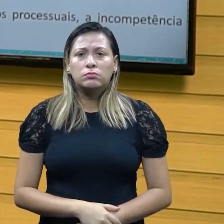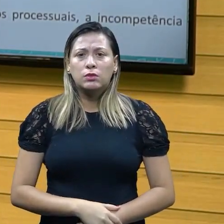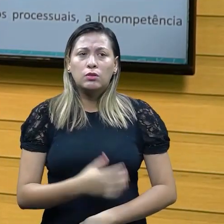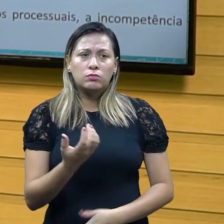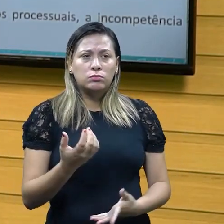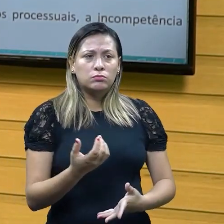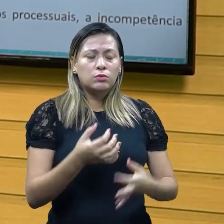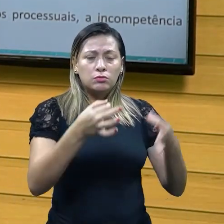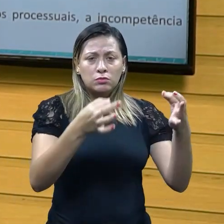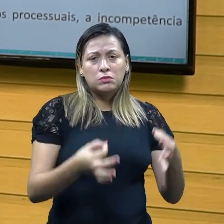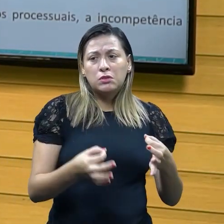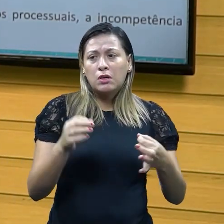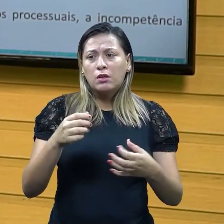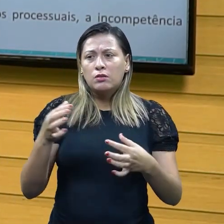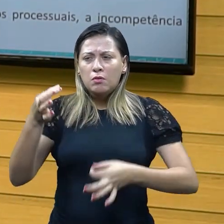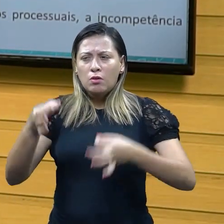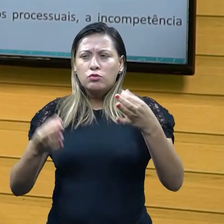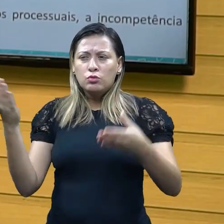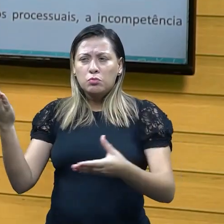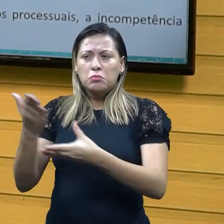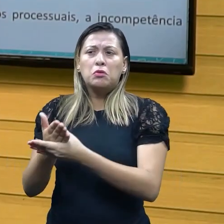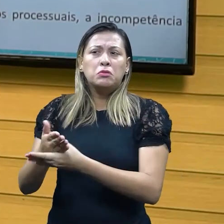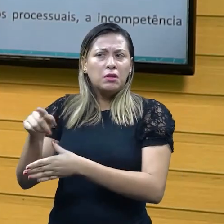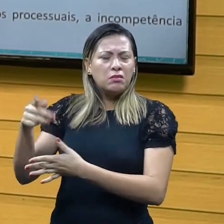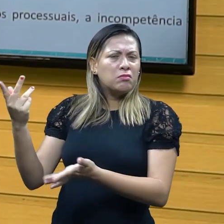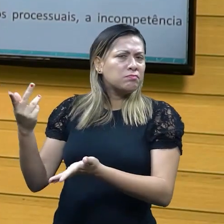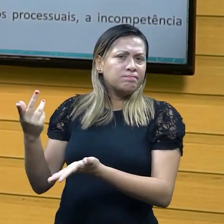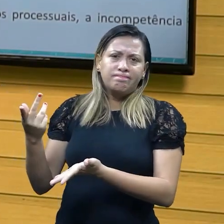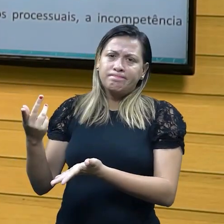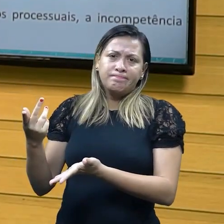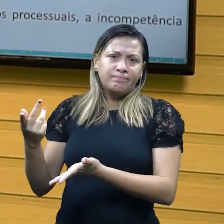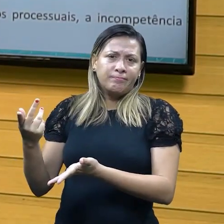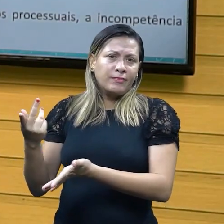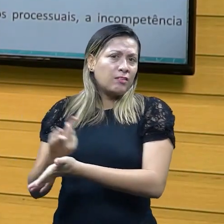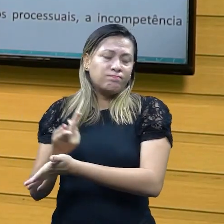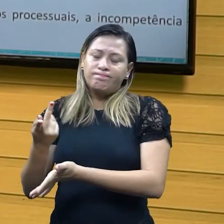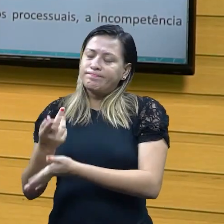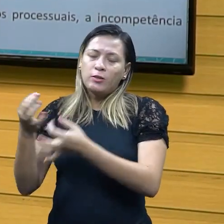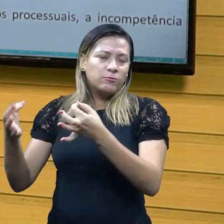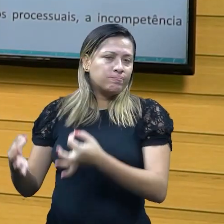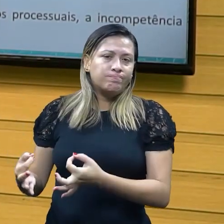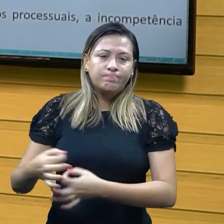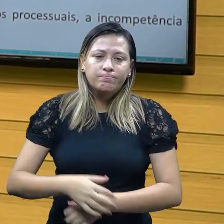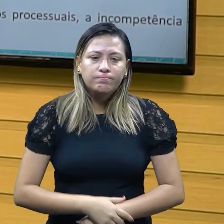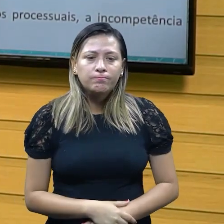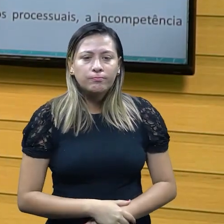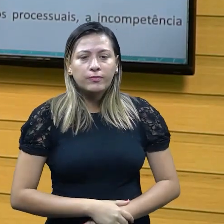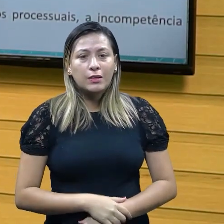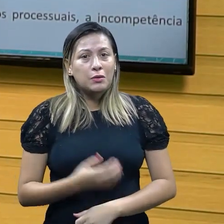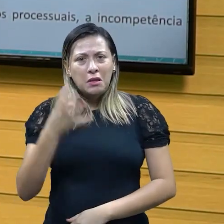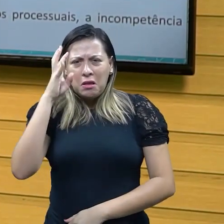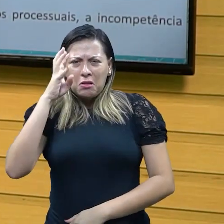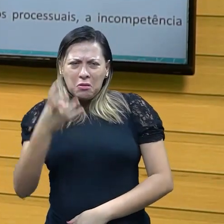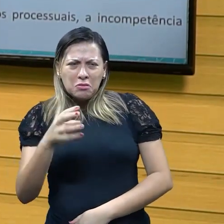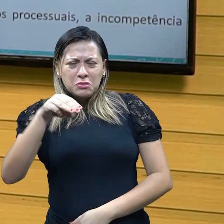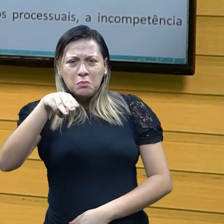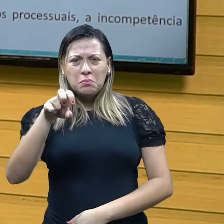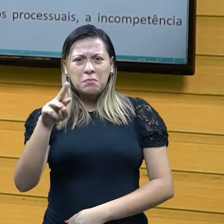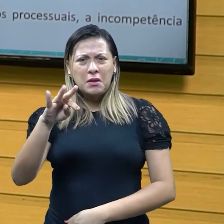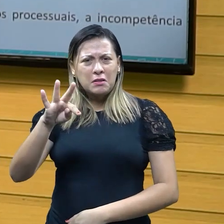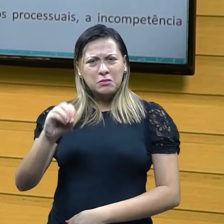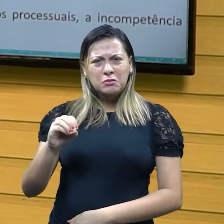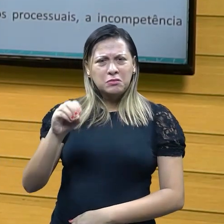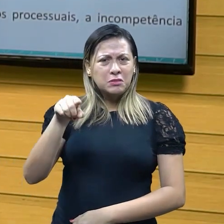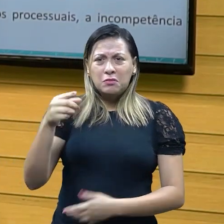improcedente. Se ele virar e disser assim, olha, extingo o processo sem resolução do mérito, ele nem adentrou na questão